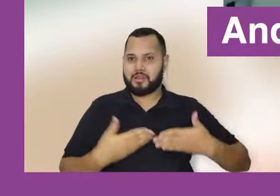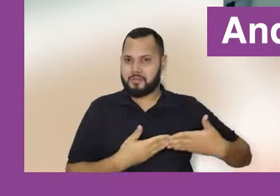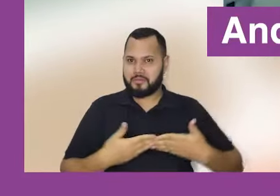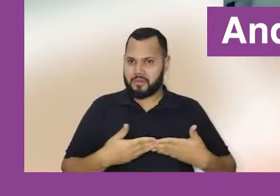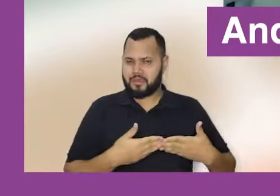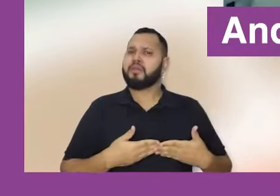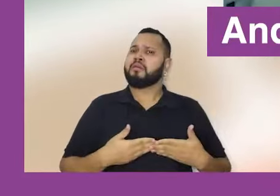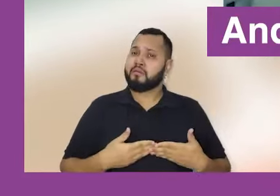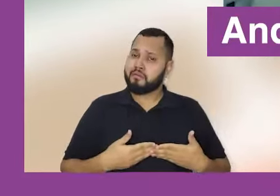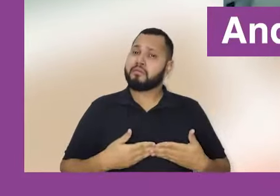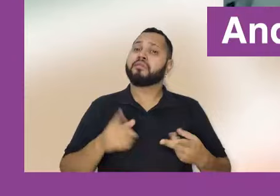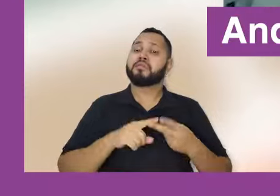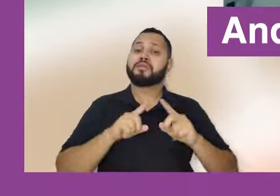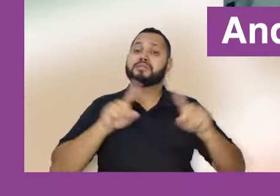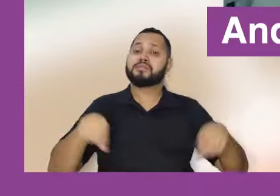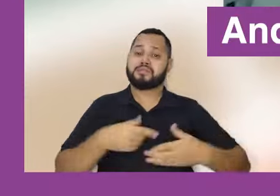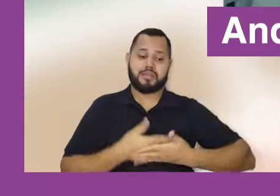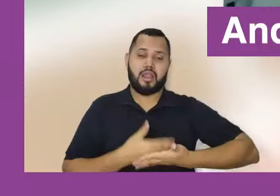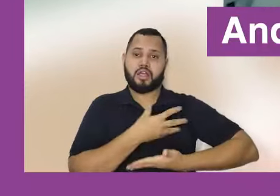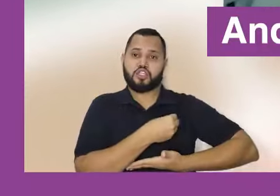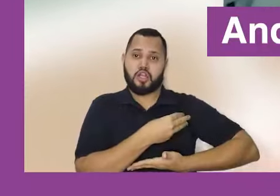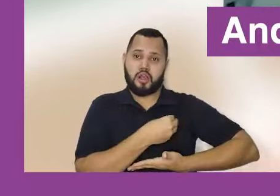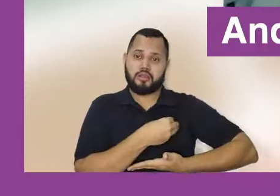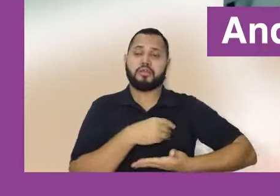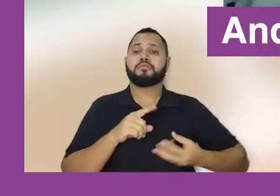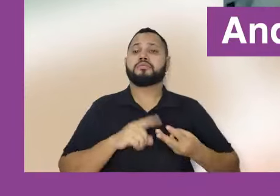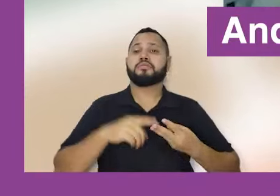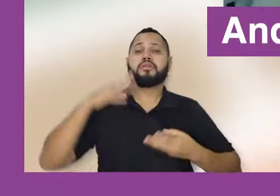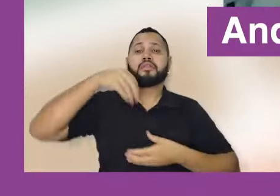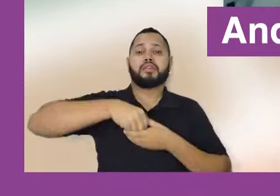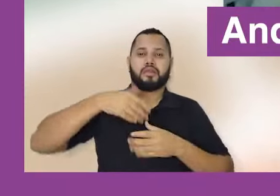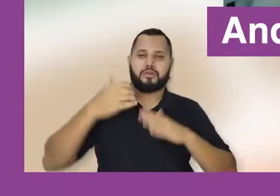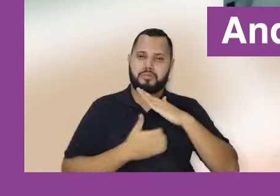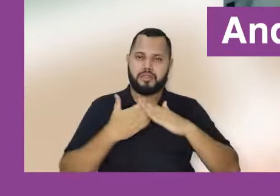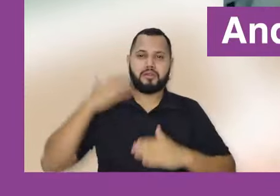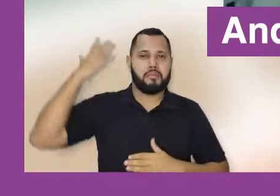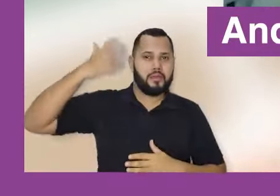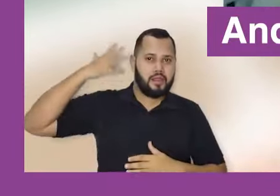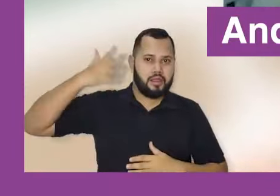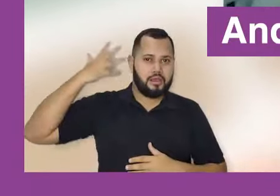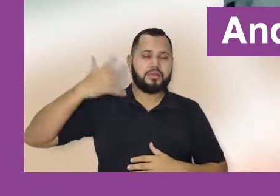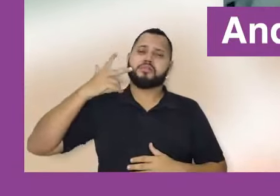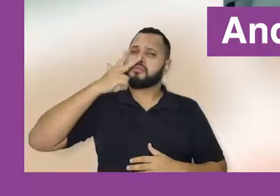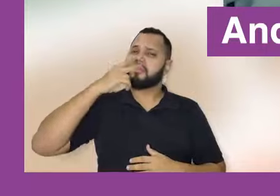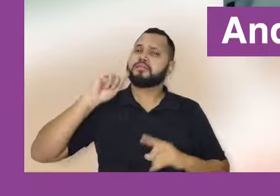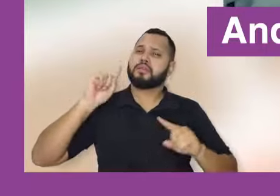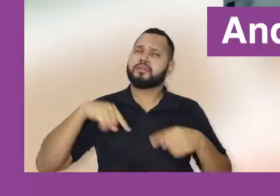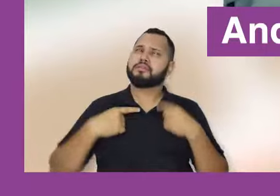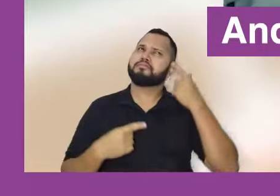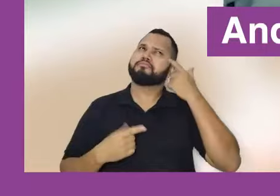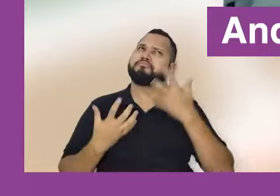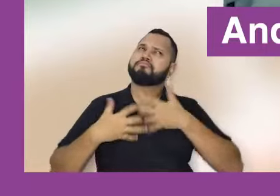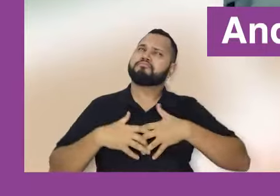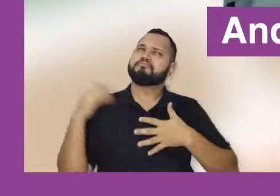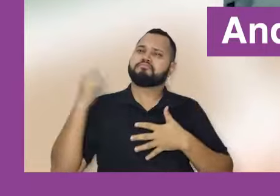da comentou tem uma de sala de lactação palestras dentro da companhia né que também nos tem desafiado a